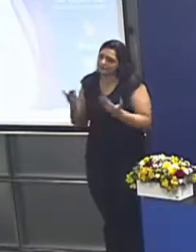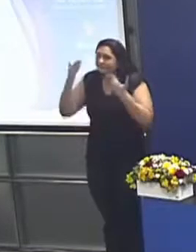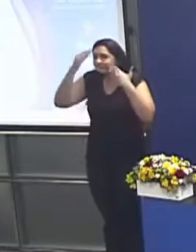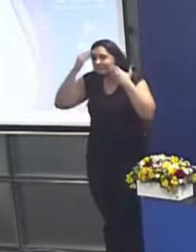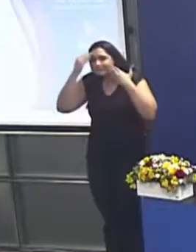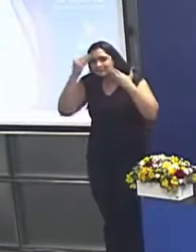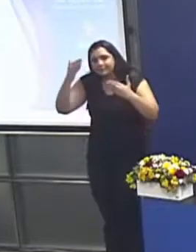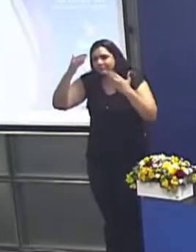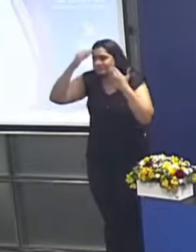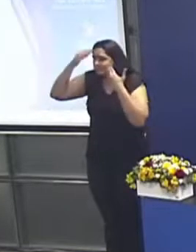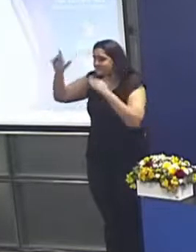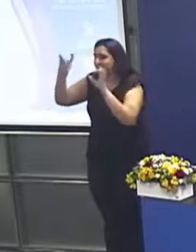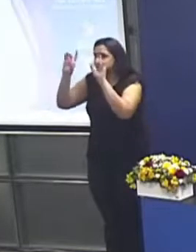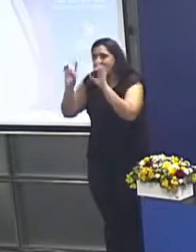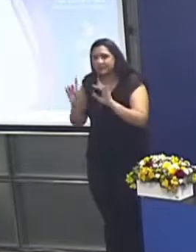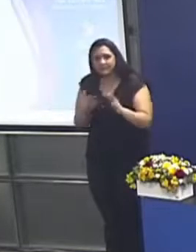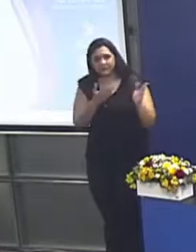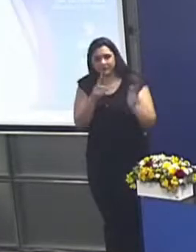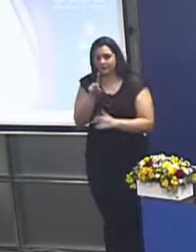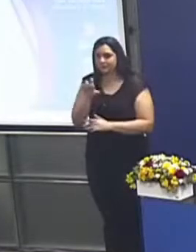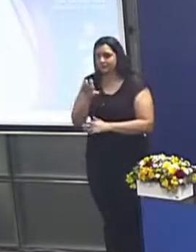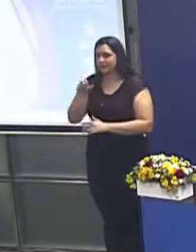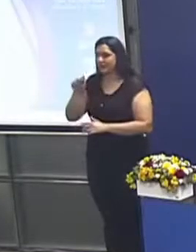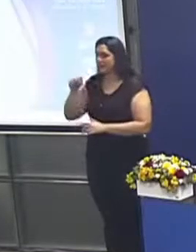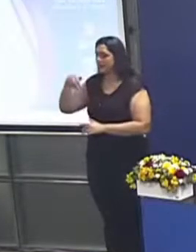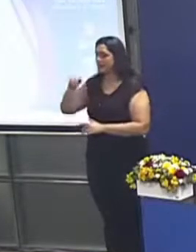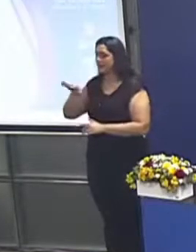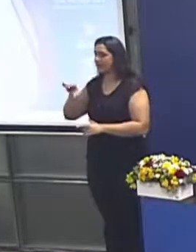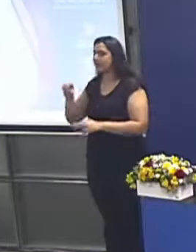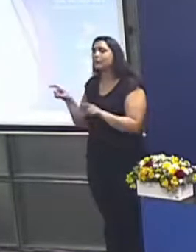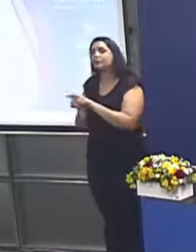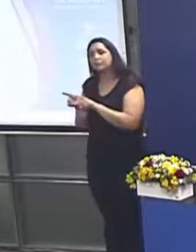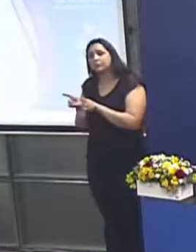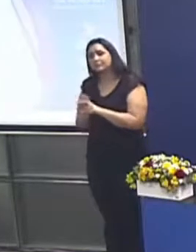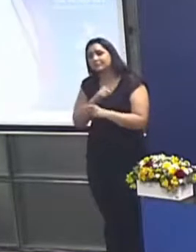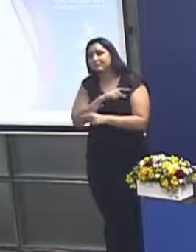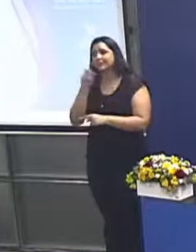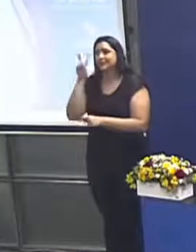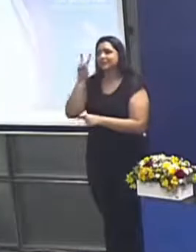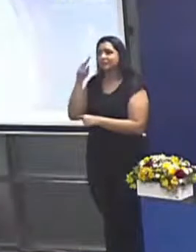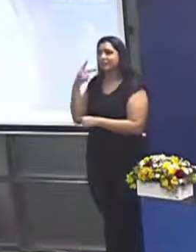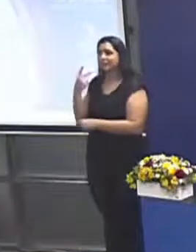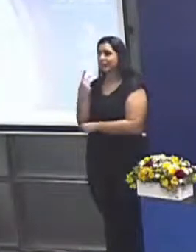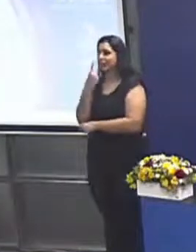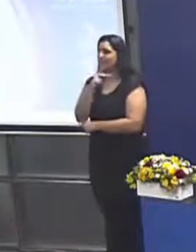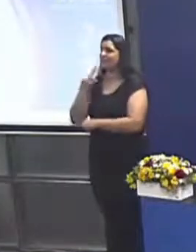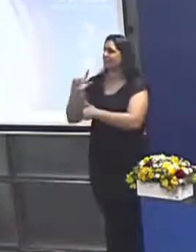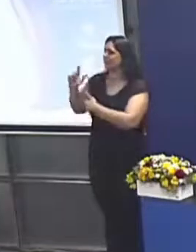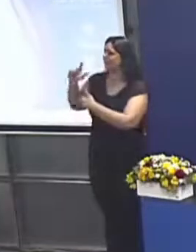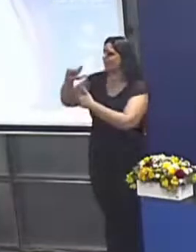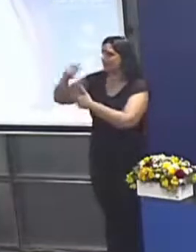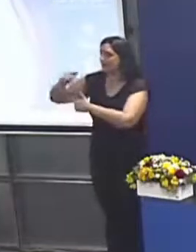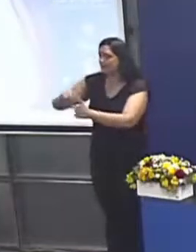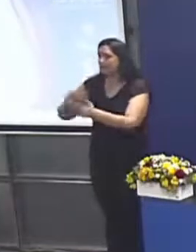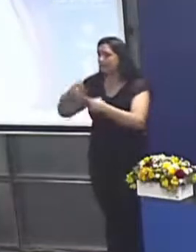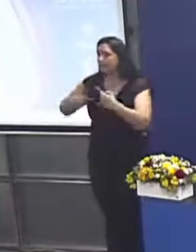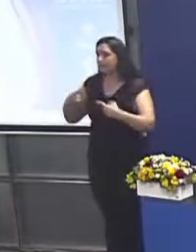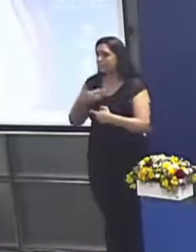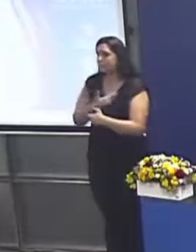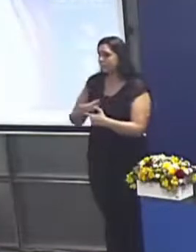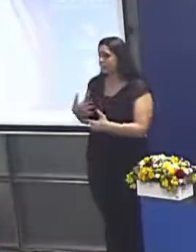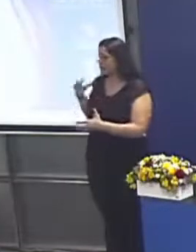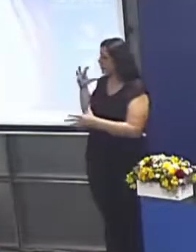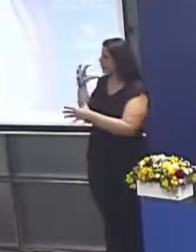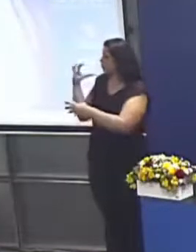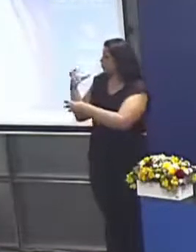agradece especialmente o Zé Américo, que muito nos honra, também pela sua trajetória de construção das políticas